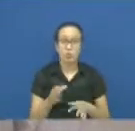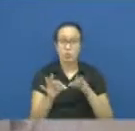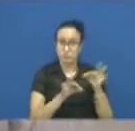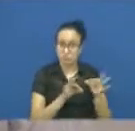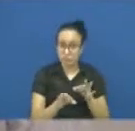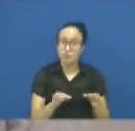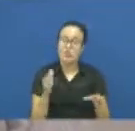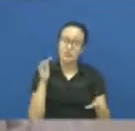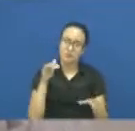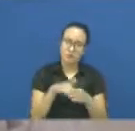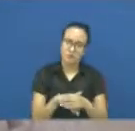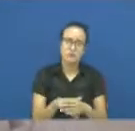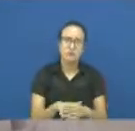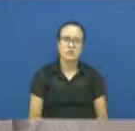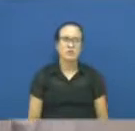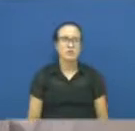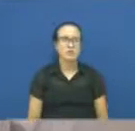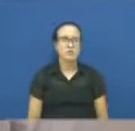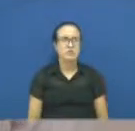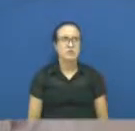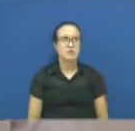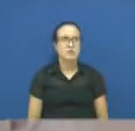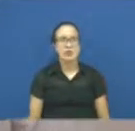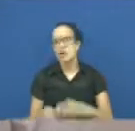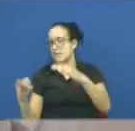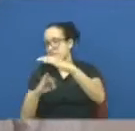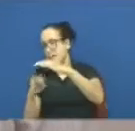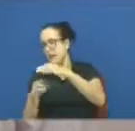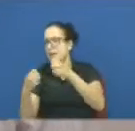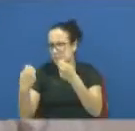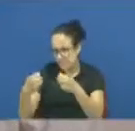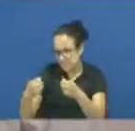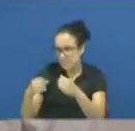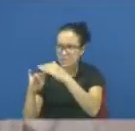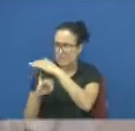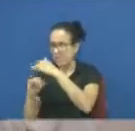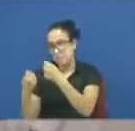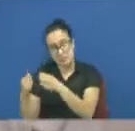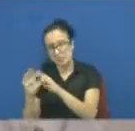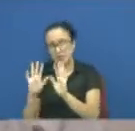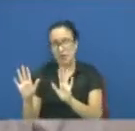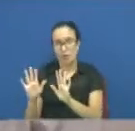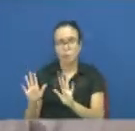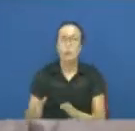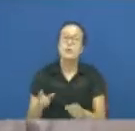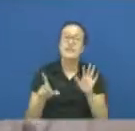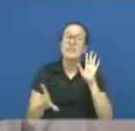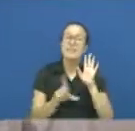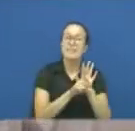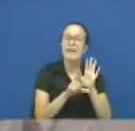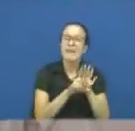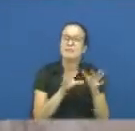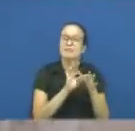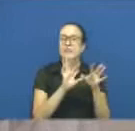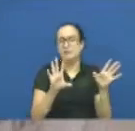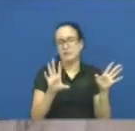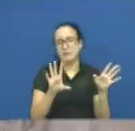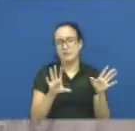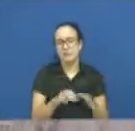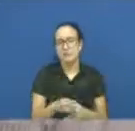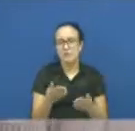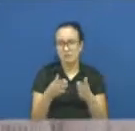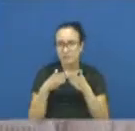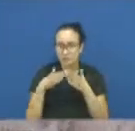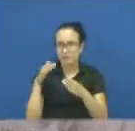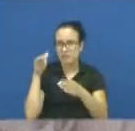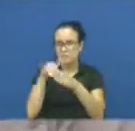discutindo aqui se a entidade merece ou não merece, nós estamos discutindo o que é permitido por lei. Apenas isso, senhor presidente. Peço a